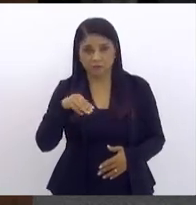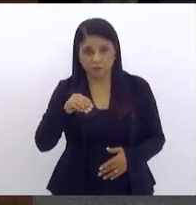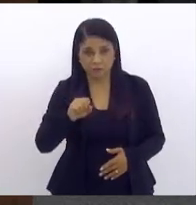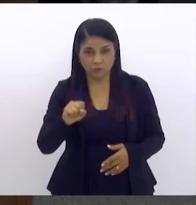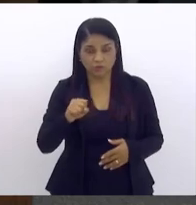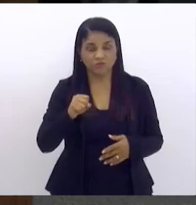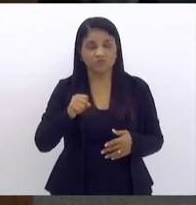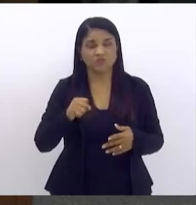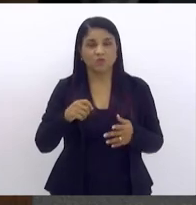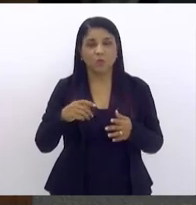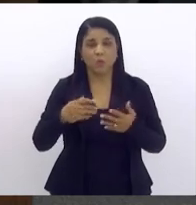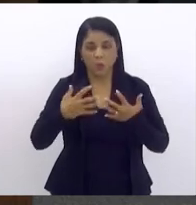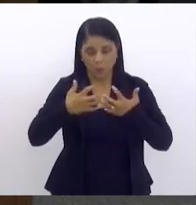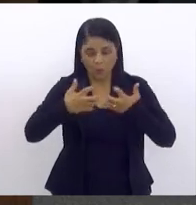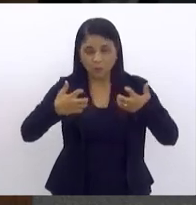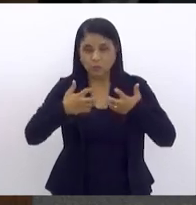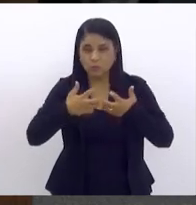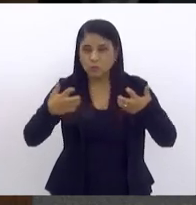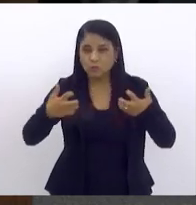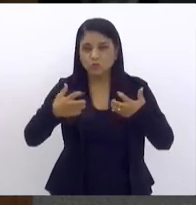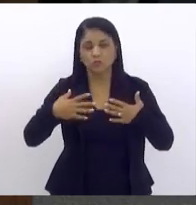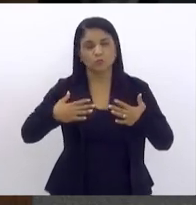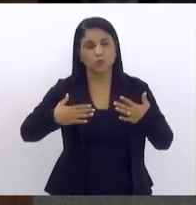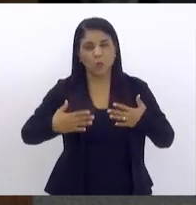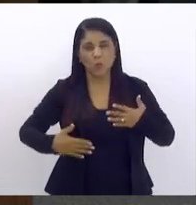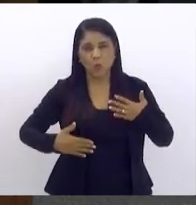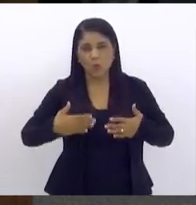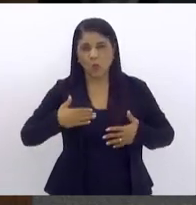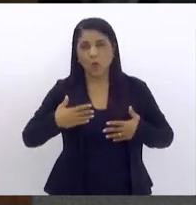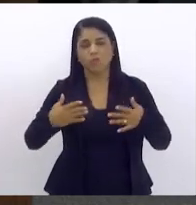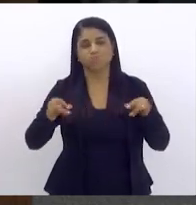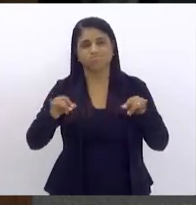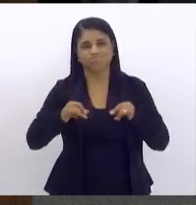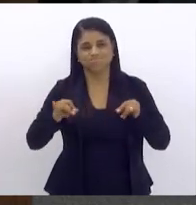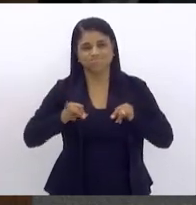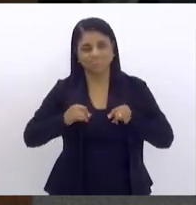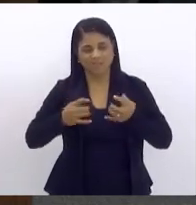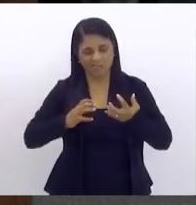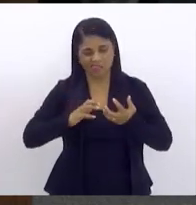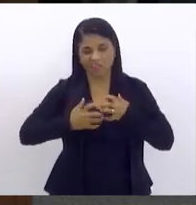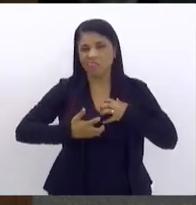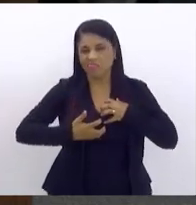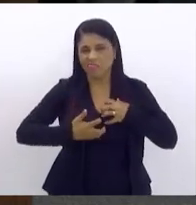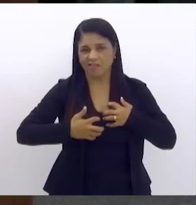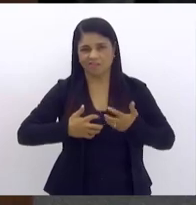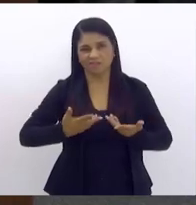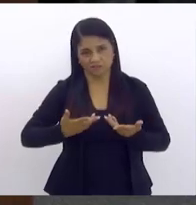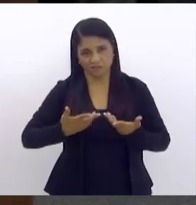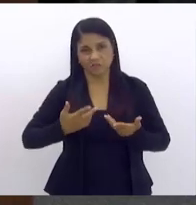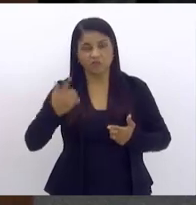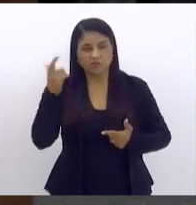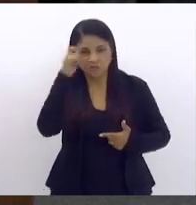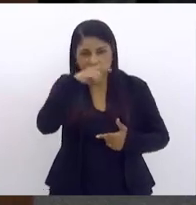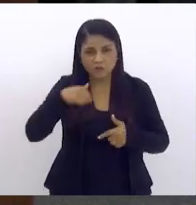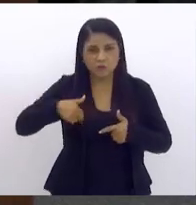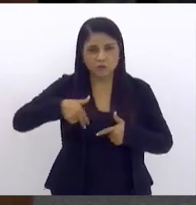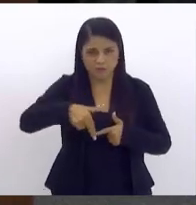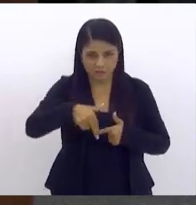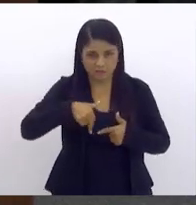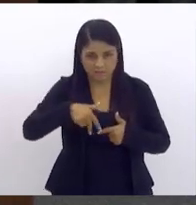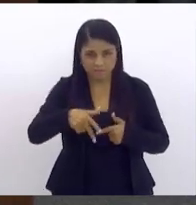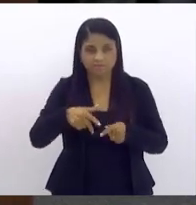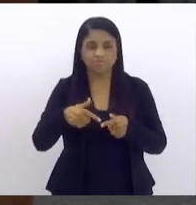os músculos do corpo. Então, esse é um debate necessário e importante. Nada melhor do que a gente